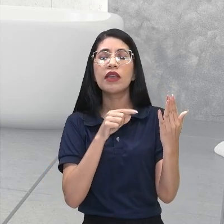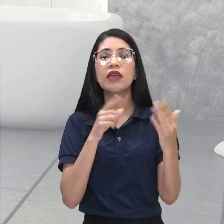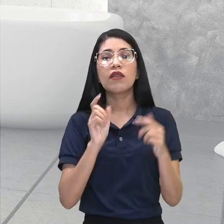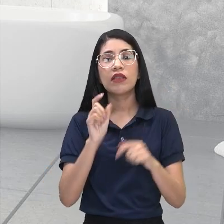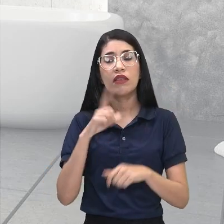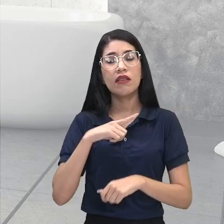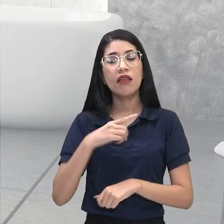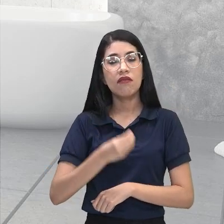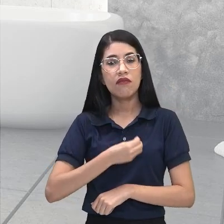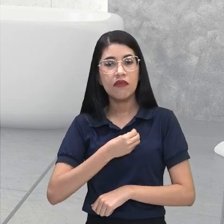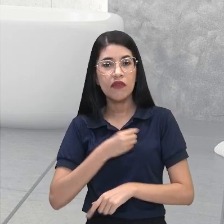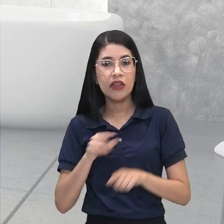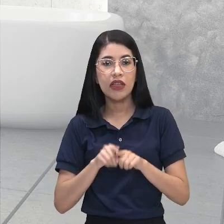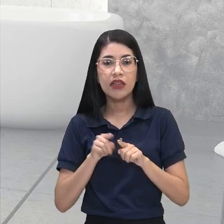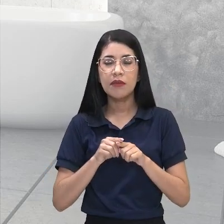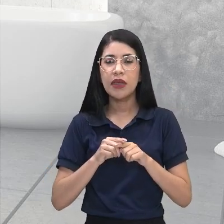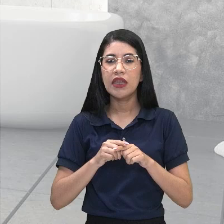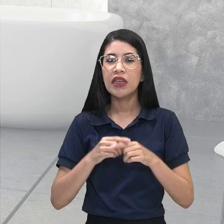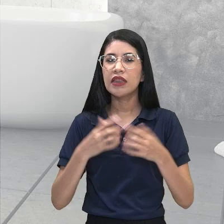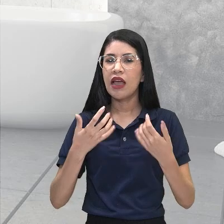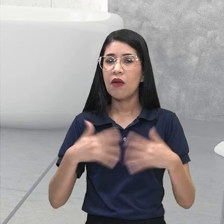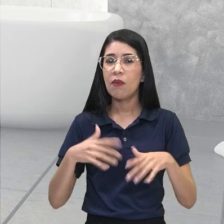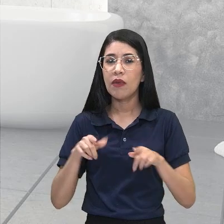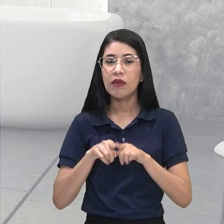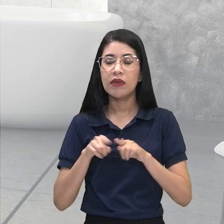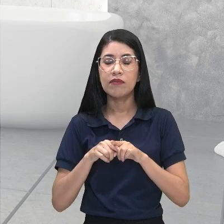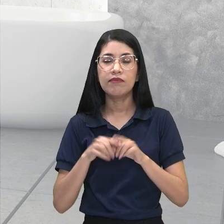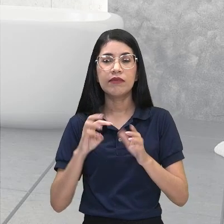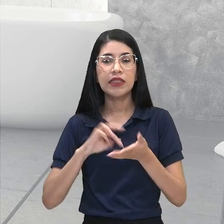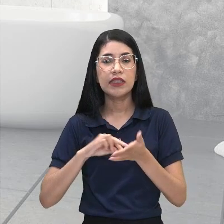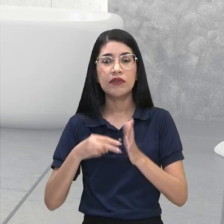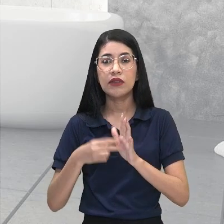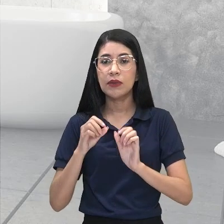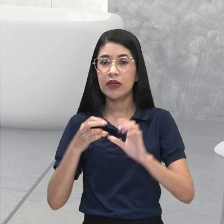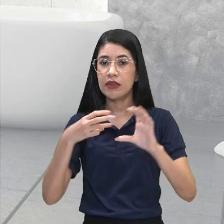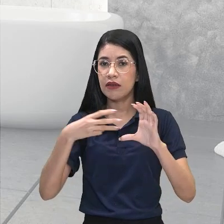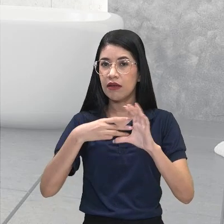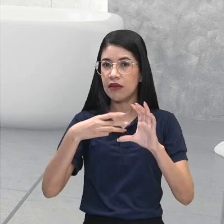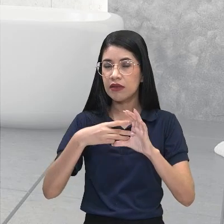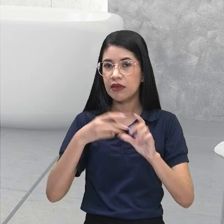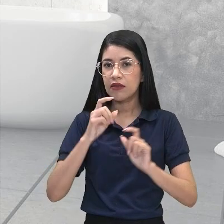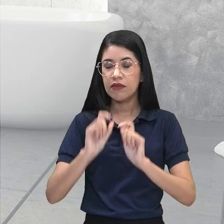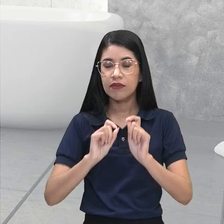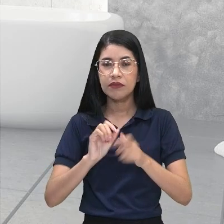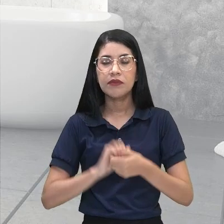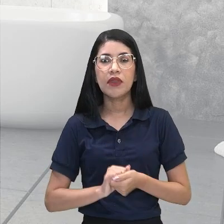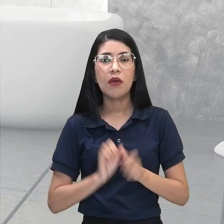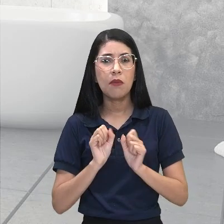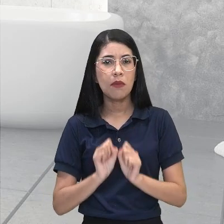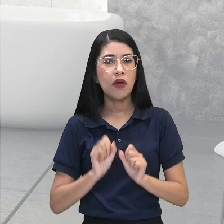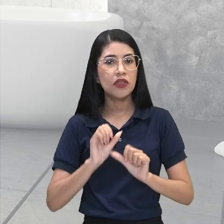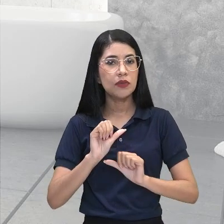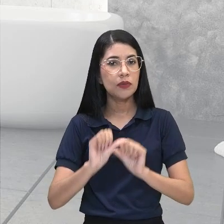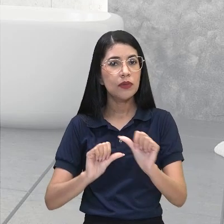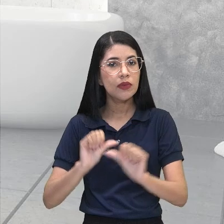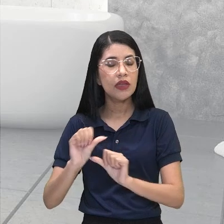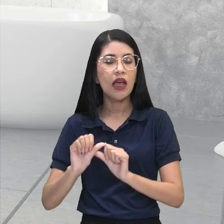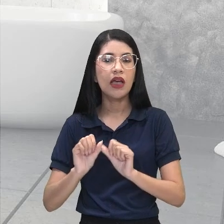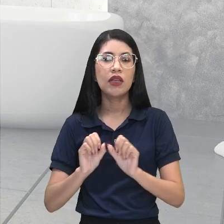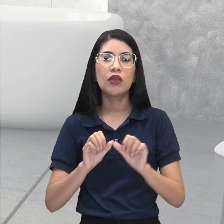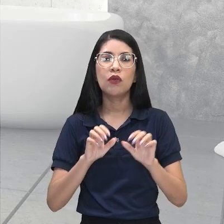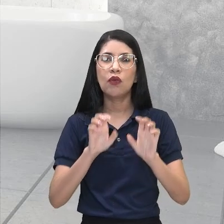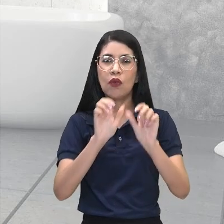ser vivo complexo. Então, a célula, como nós temos aí, elas podem variar amplamente em